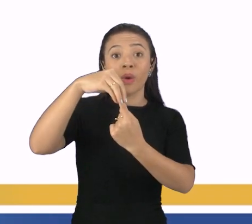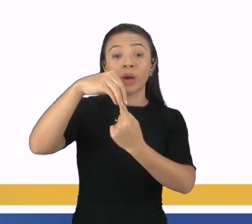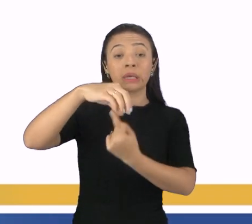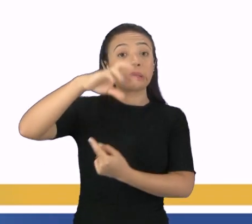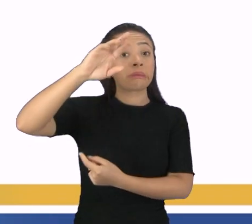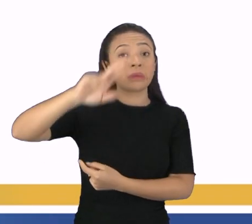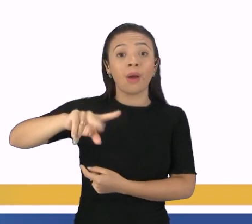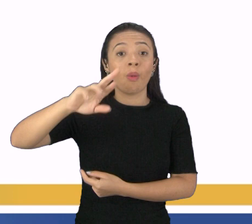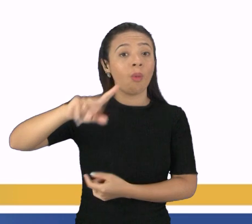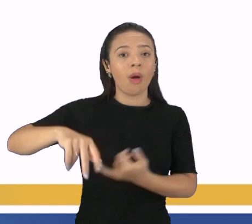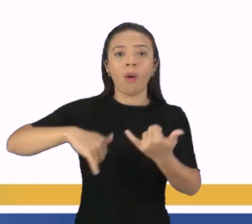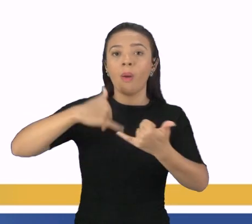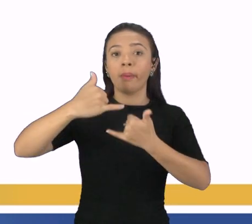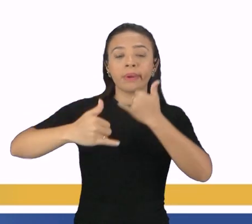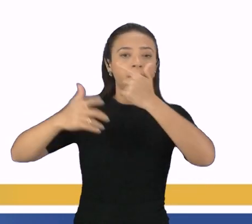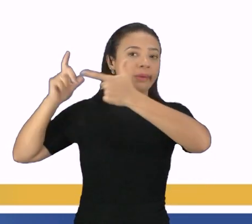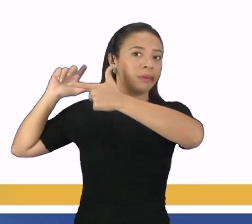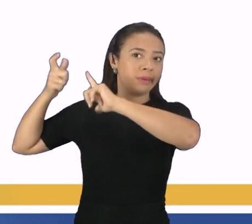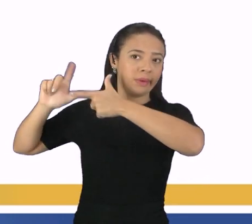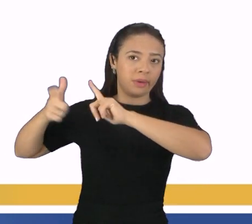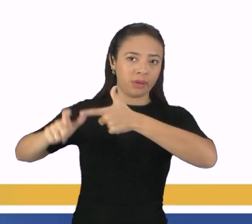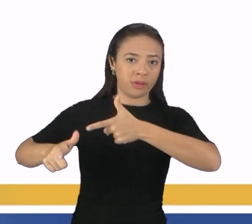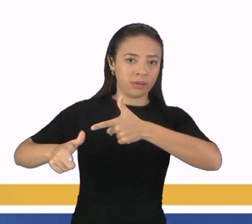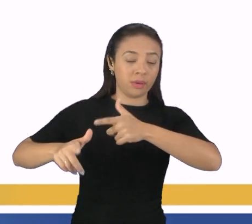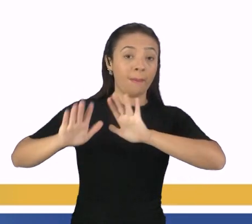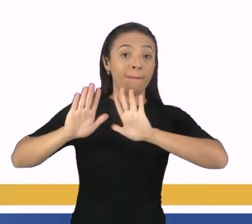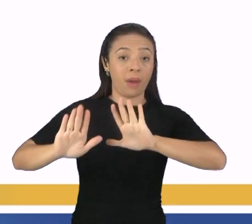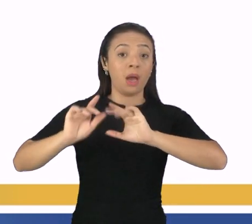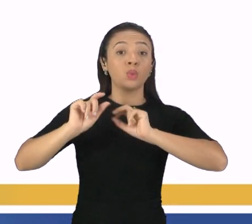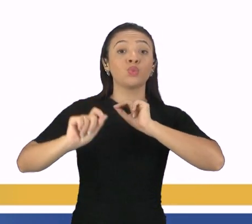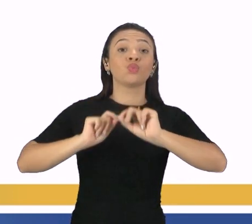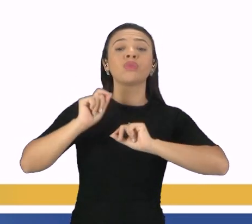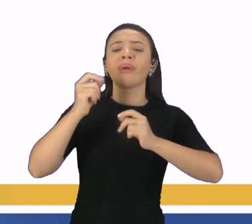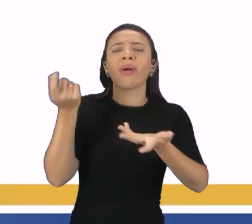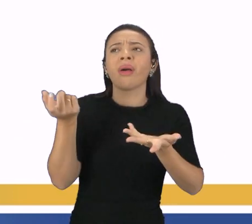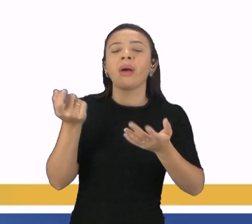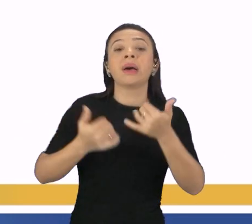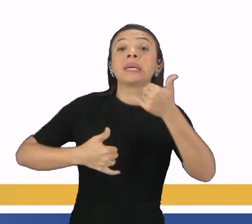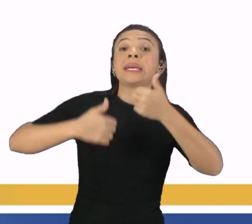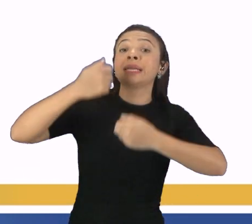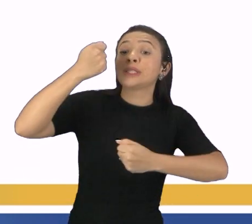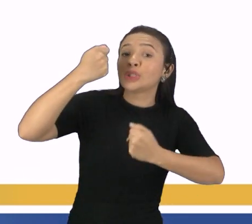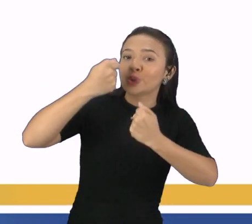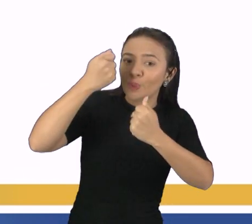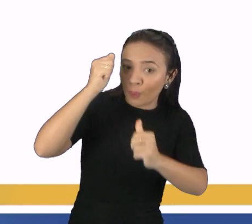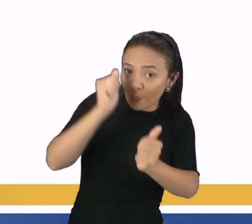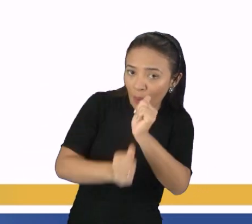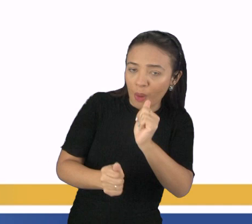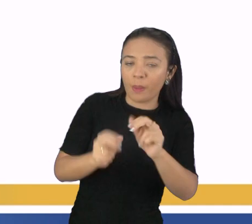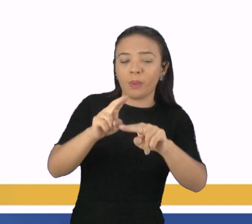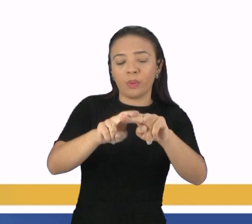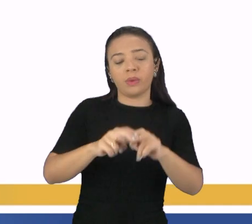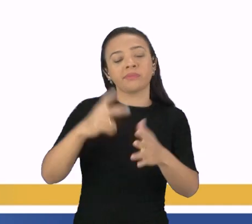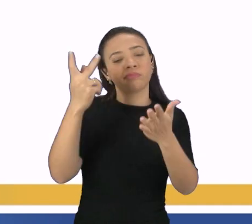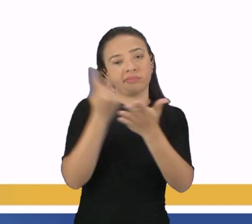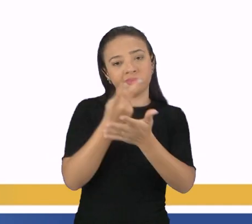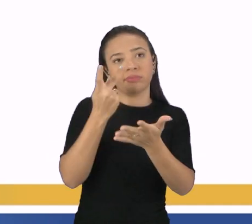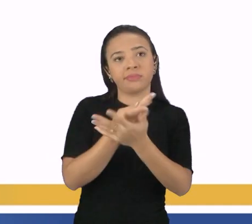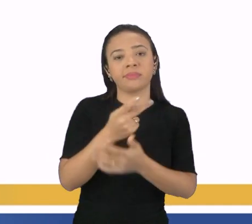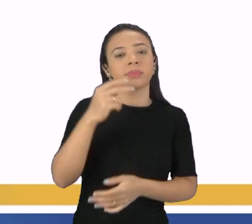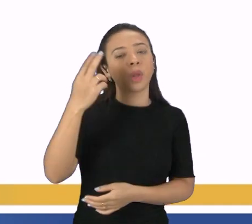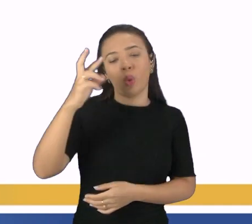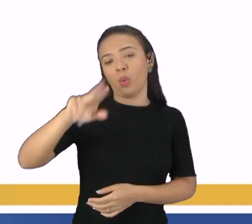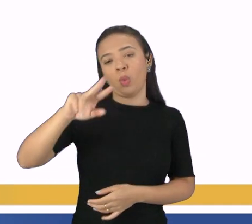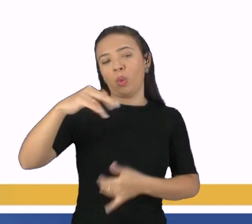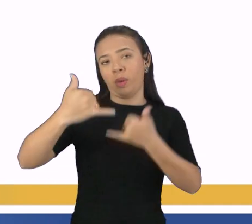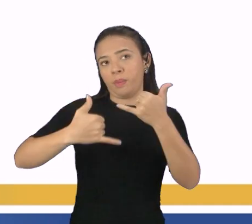são jogos e brincadeiras tradicionais e sim esportes, né? Então essa é a que não apresenta jogos e